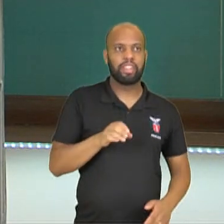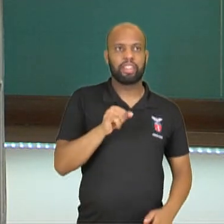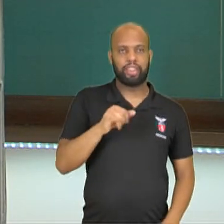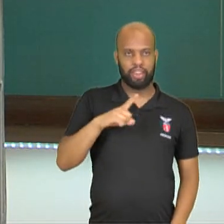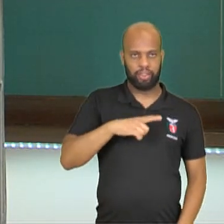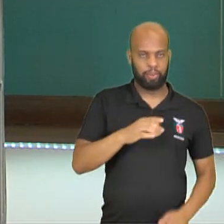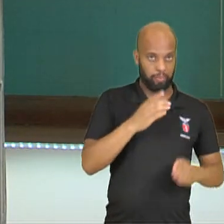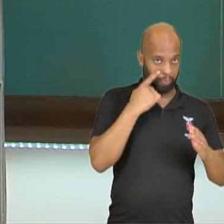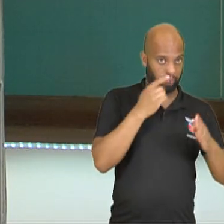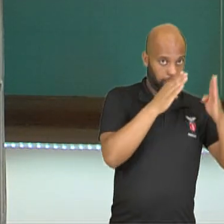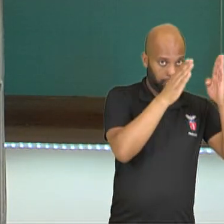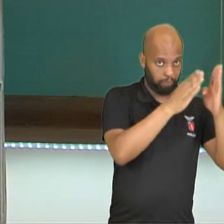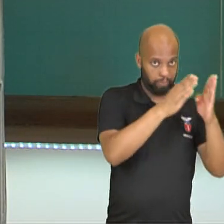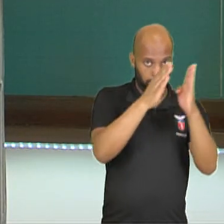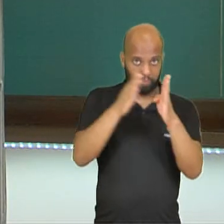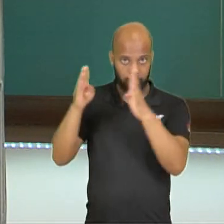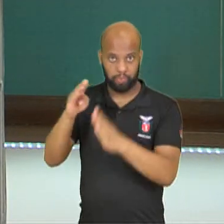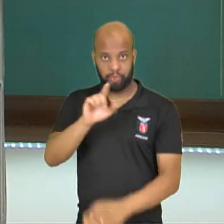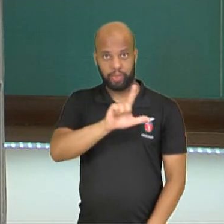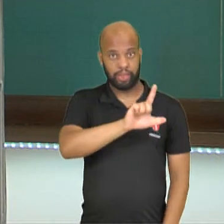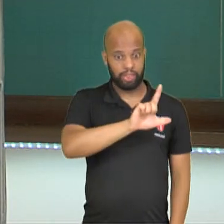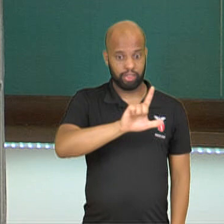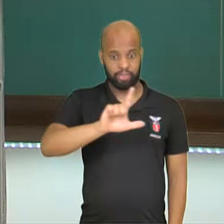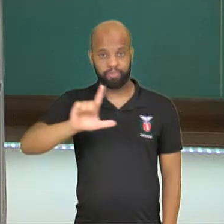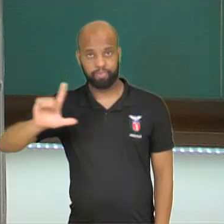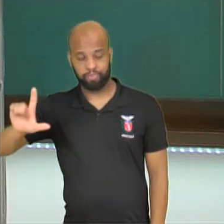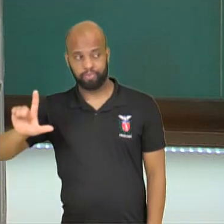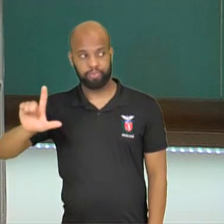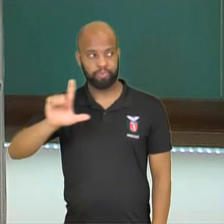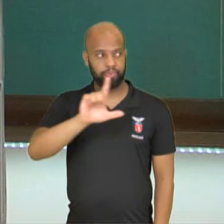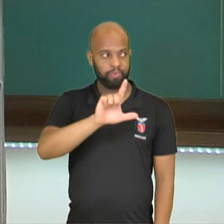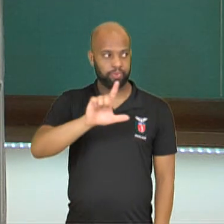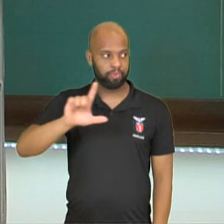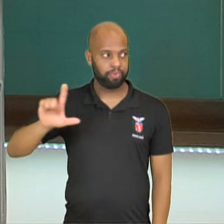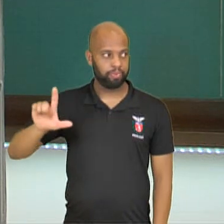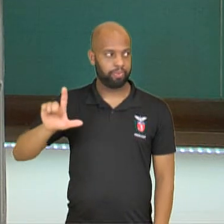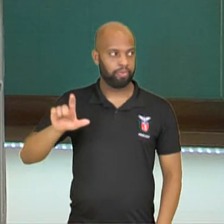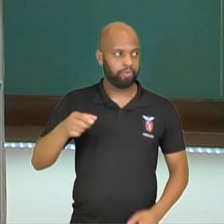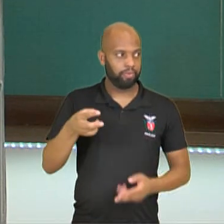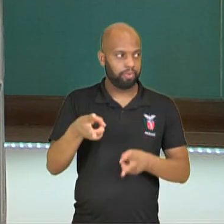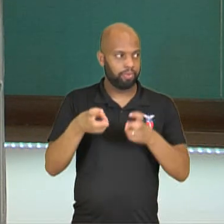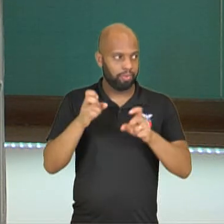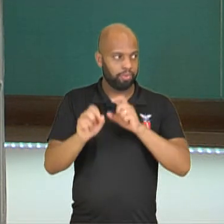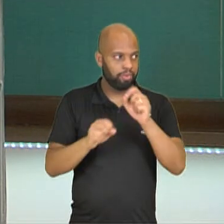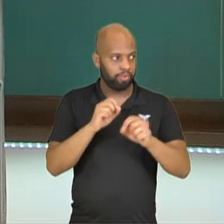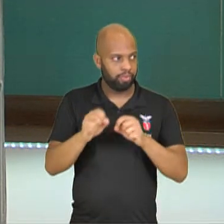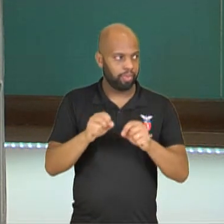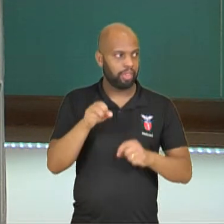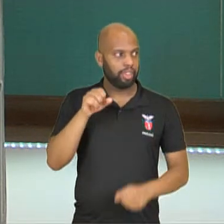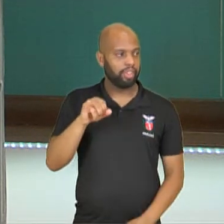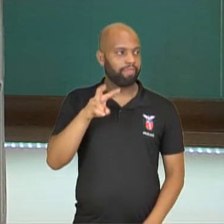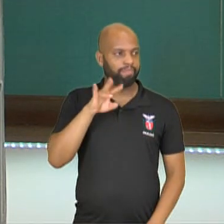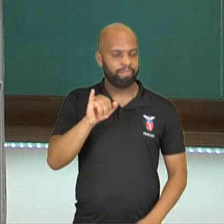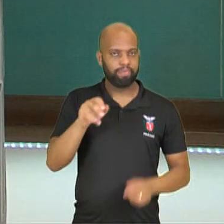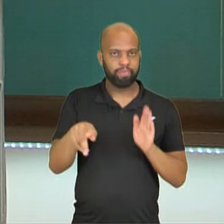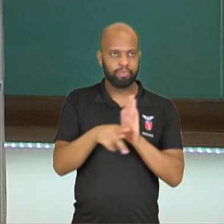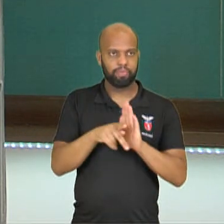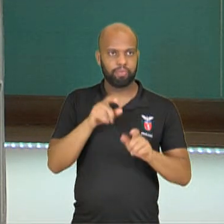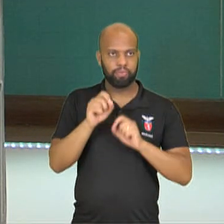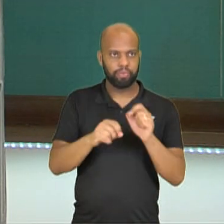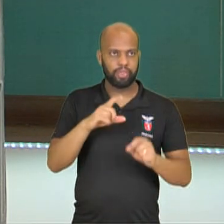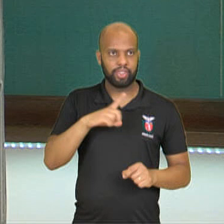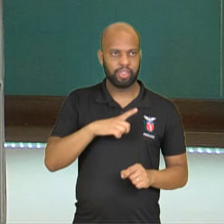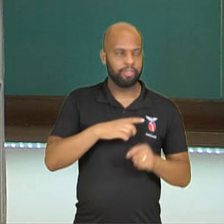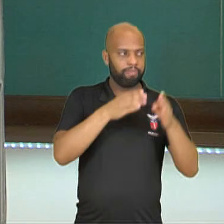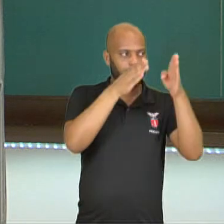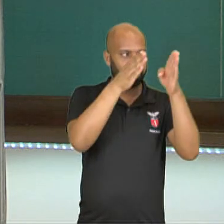que caminhamos para o leste, vamos perceber um aumento nas horas. E cada vez que passamos de